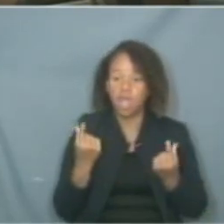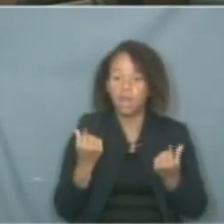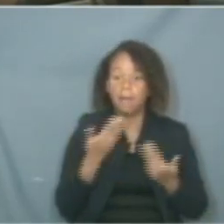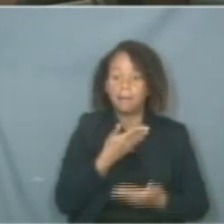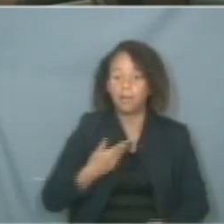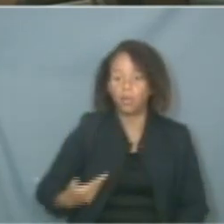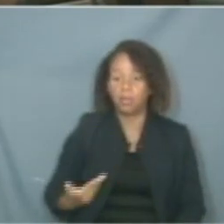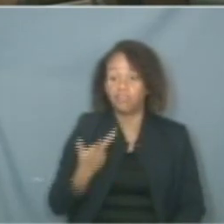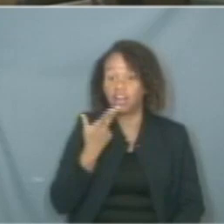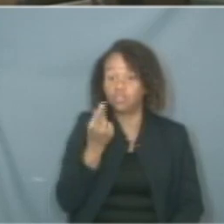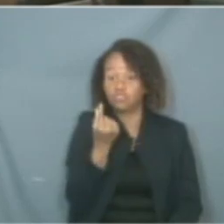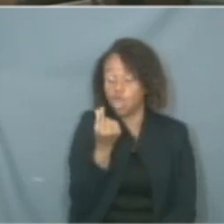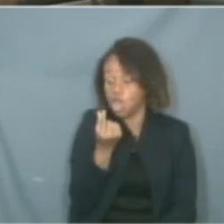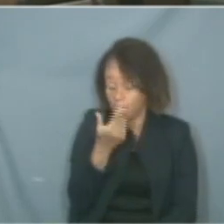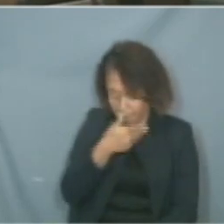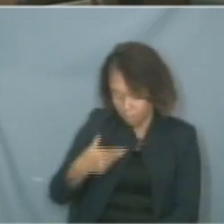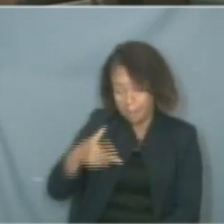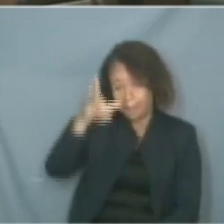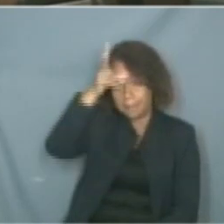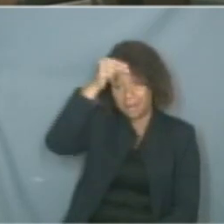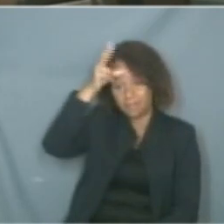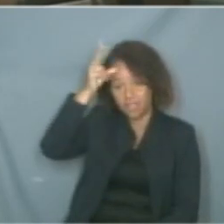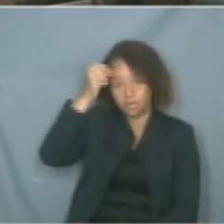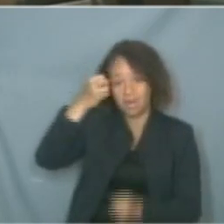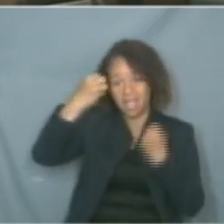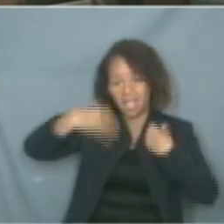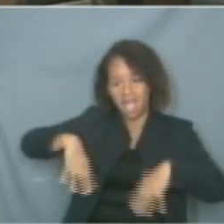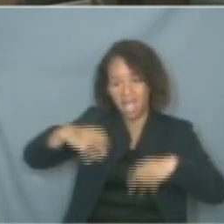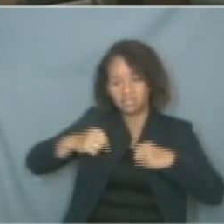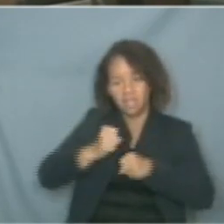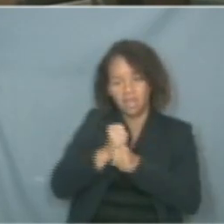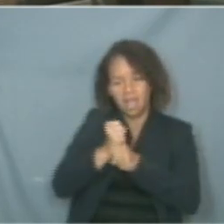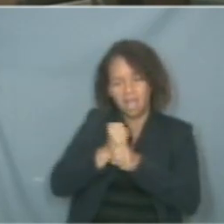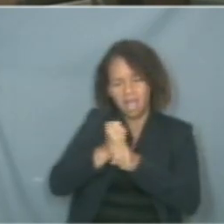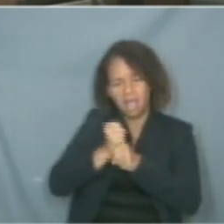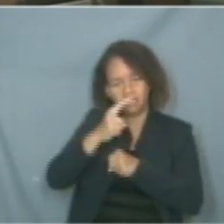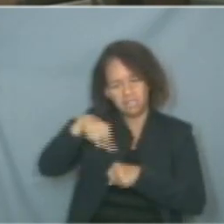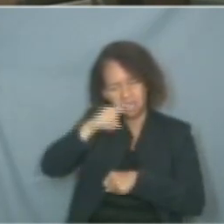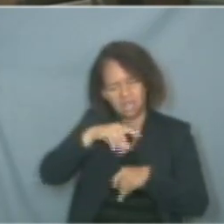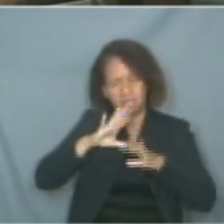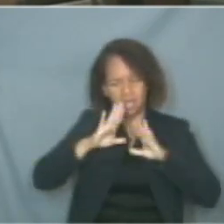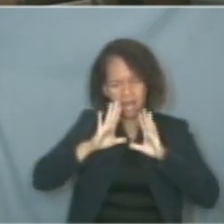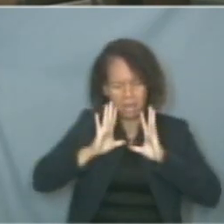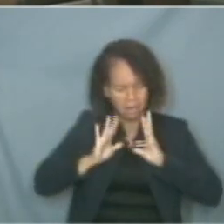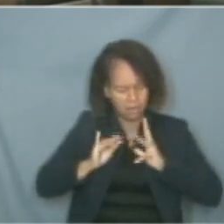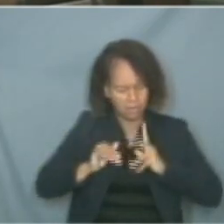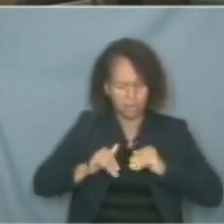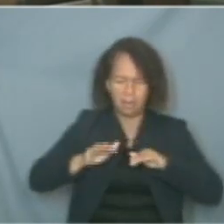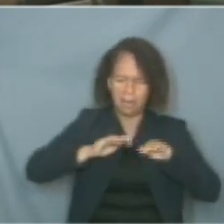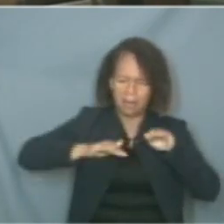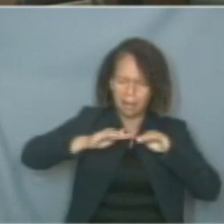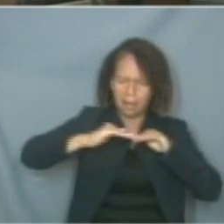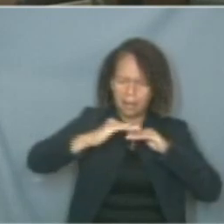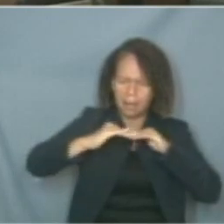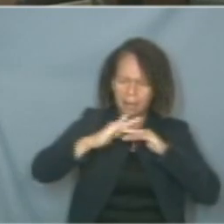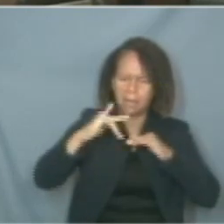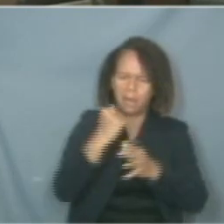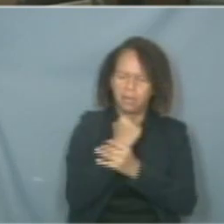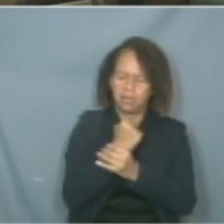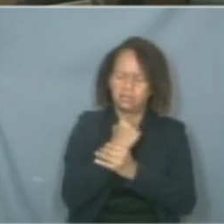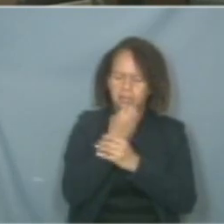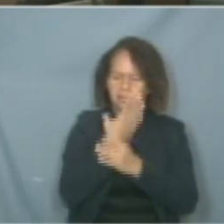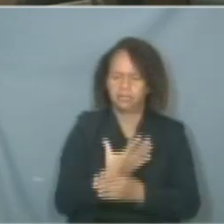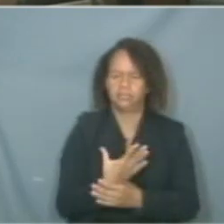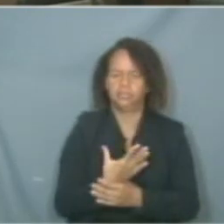público. Estou falando de dinheiro público. A prefeitura gasta todos os anos, vocês veem, o recapeamento de diversas ruas para a gente garantir a